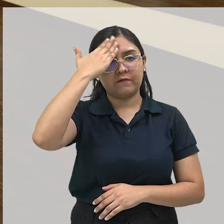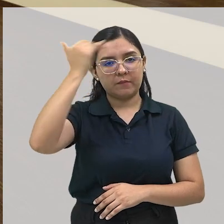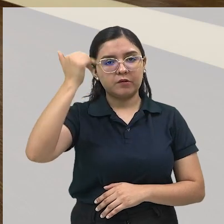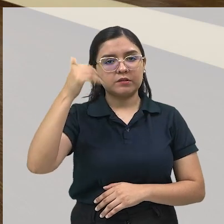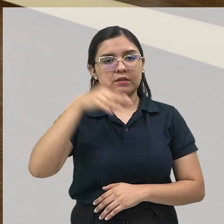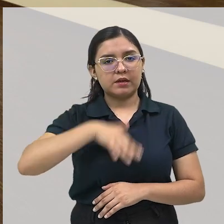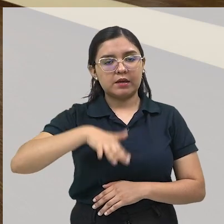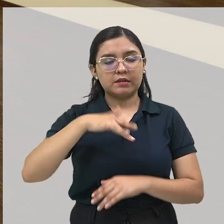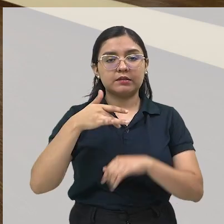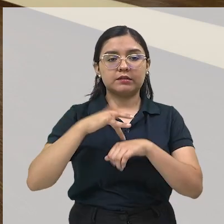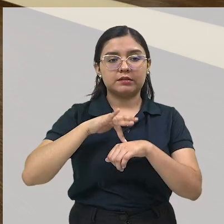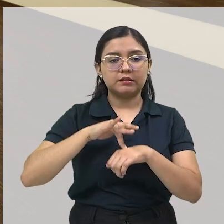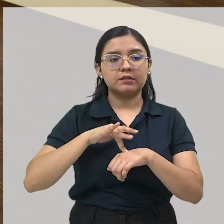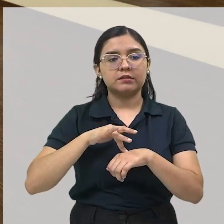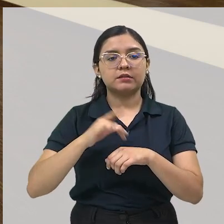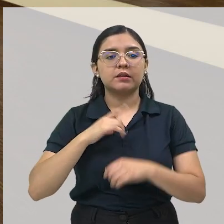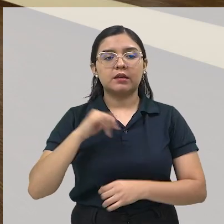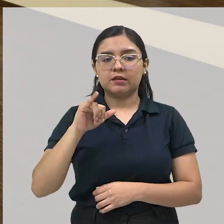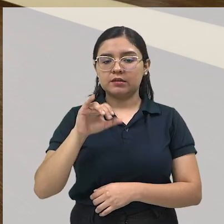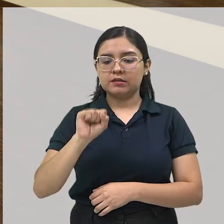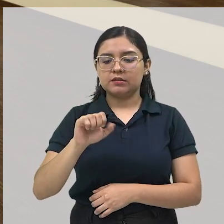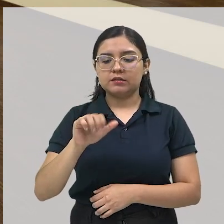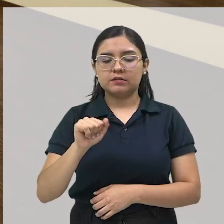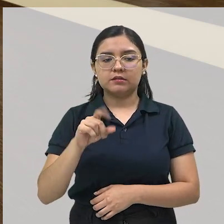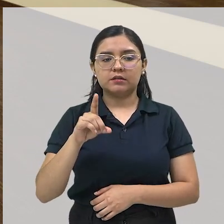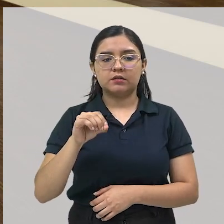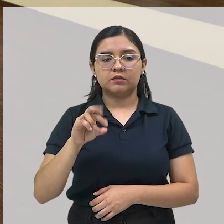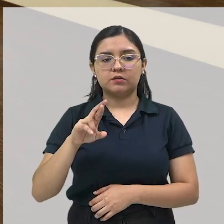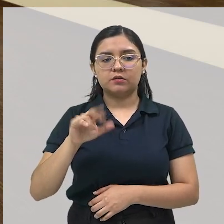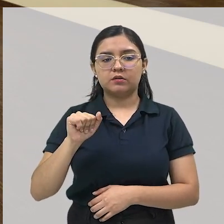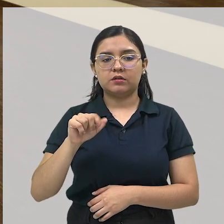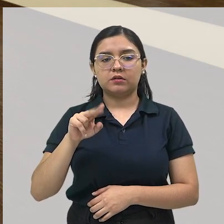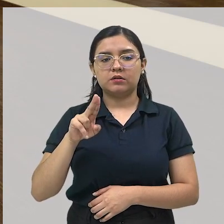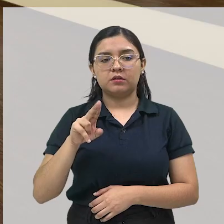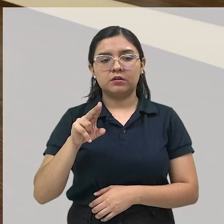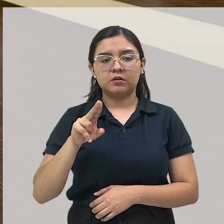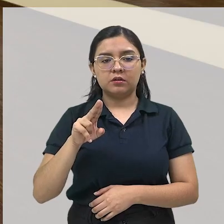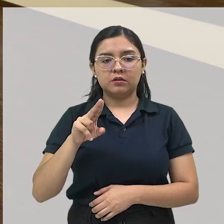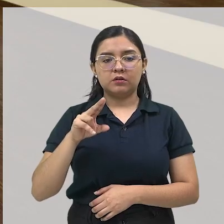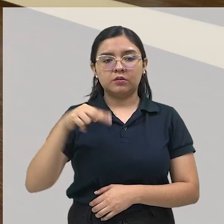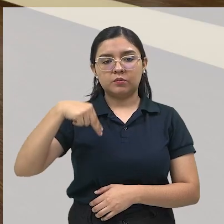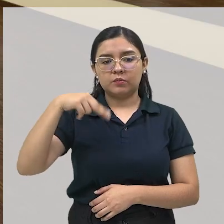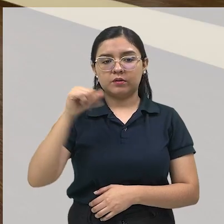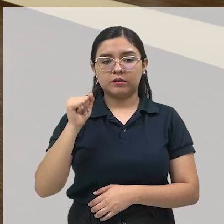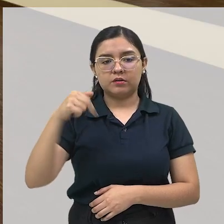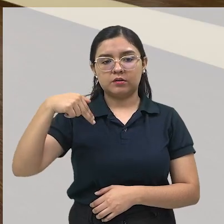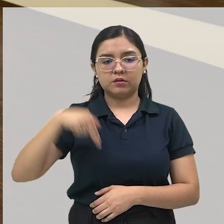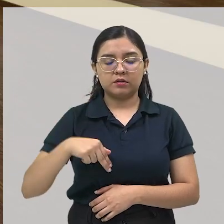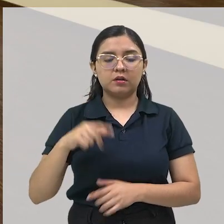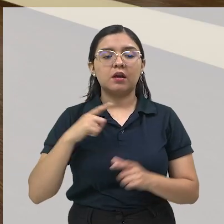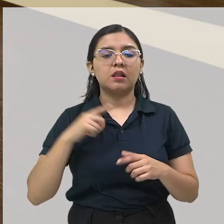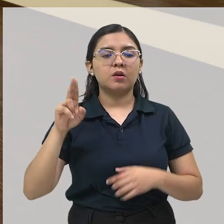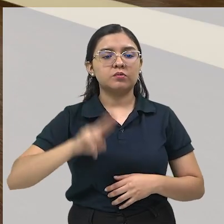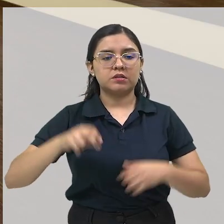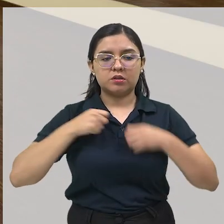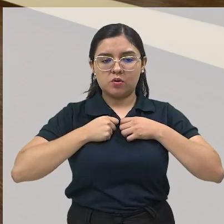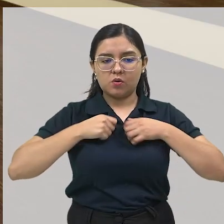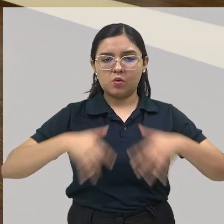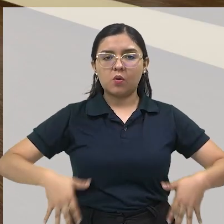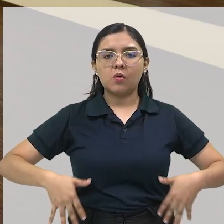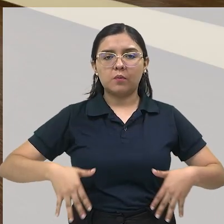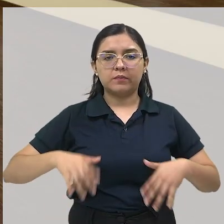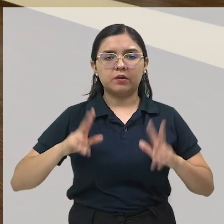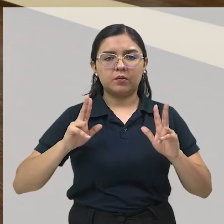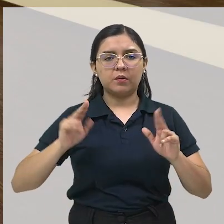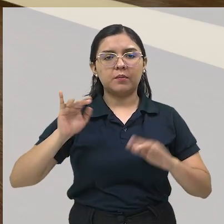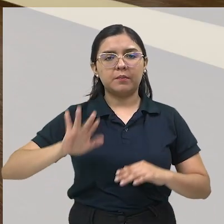Isadora Duncan, que a gente lembrando que ela se soltou, né, das sapatilhas, usava essas túnicas, como a gente está vendo na